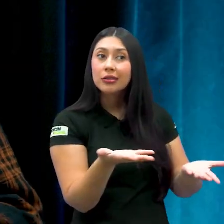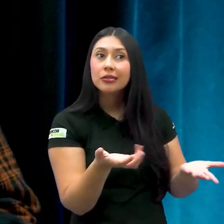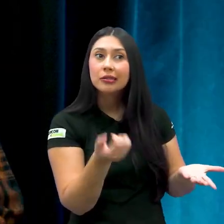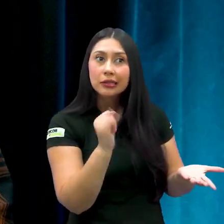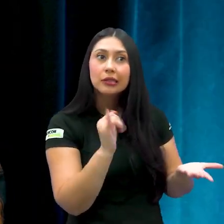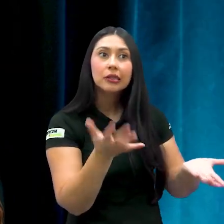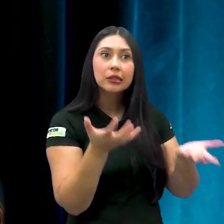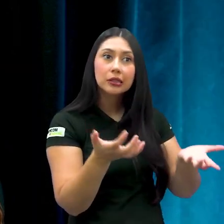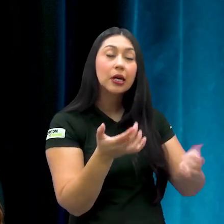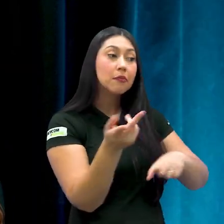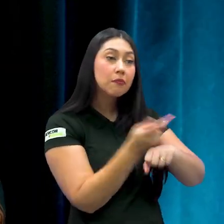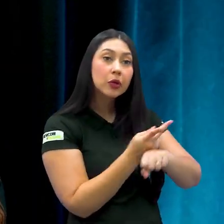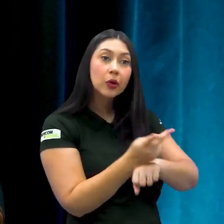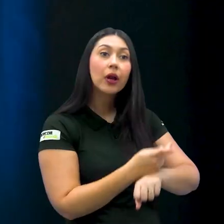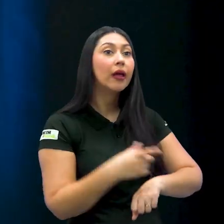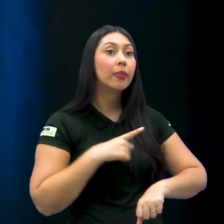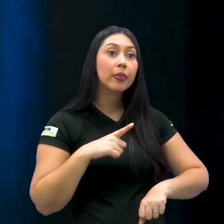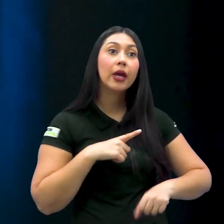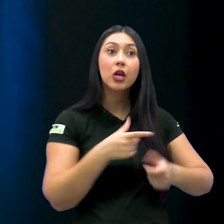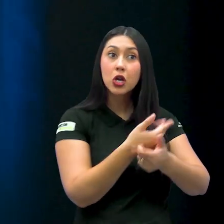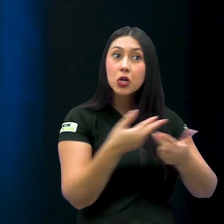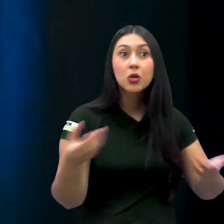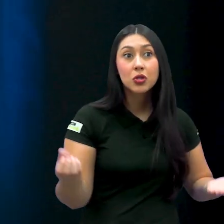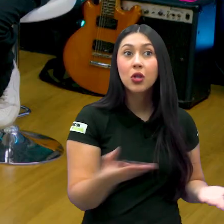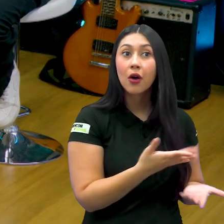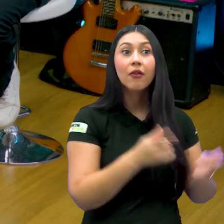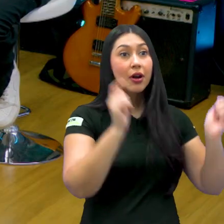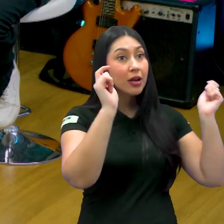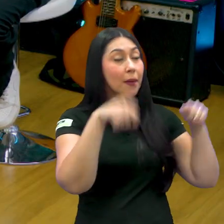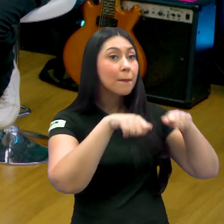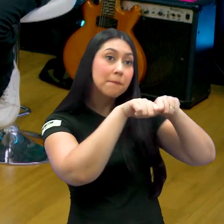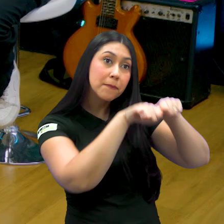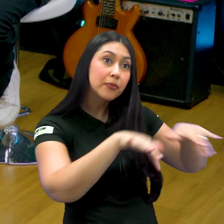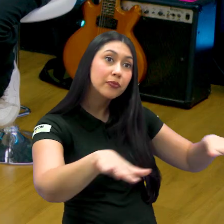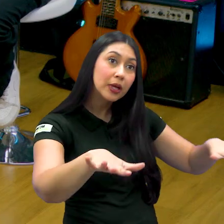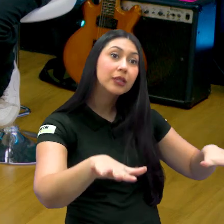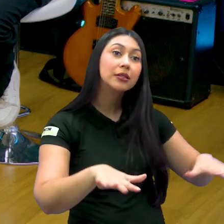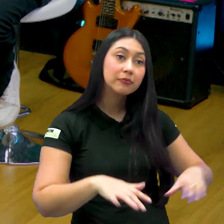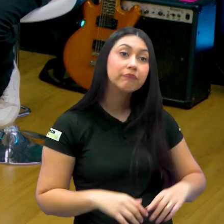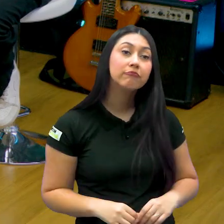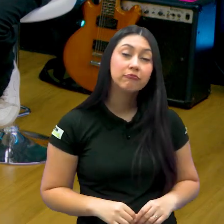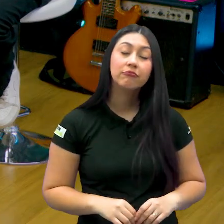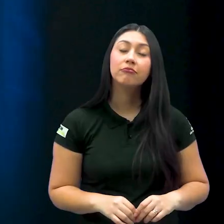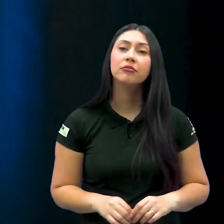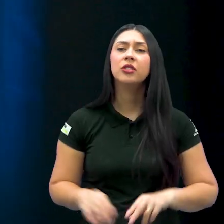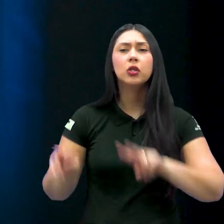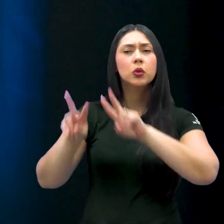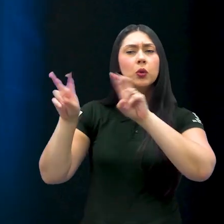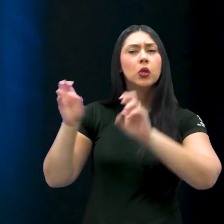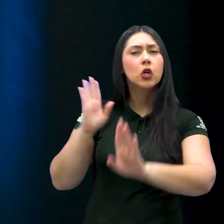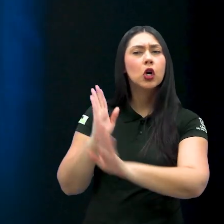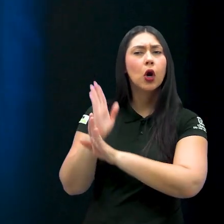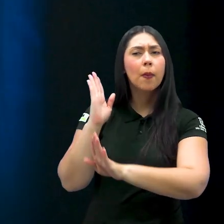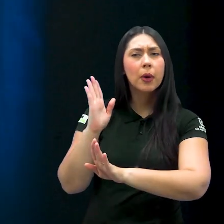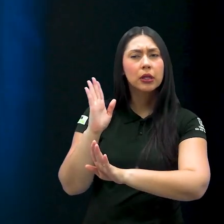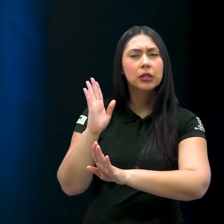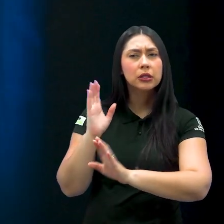todo dia você vai ver uma banda nova. Dá para atingir a galera, então. Dá para atingir muita gente. E falando de